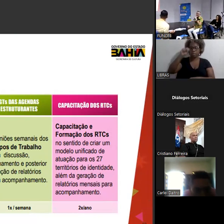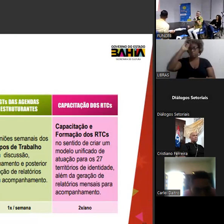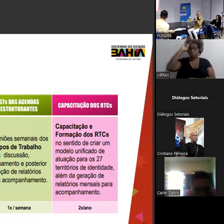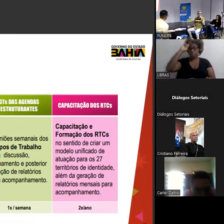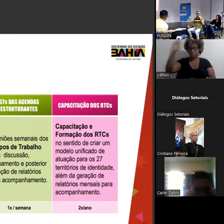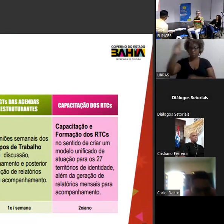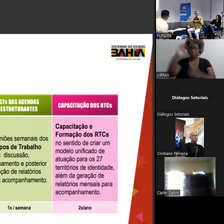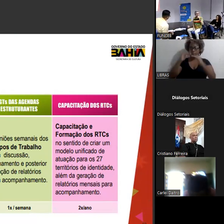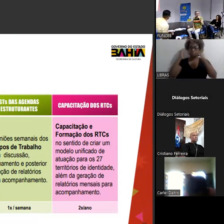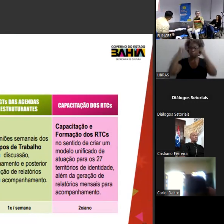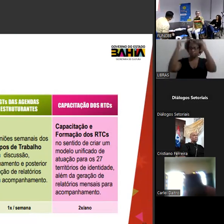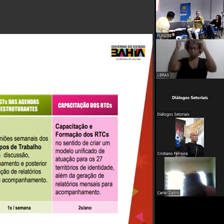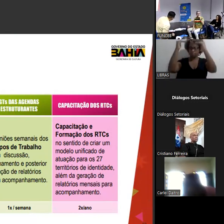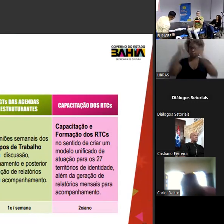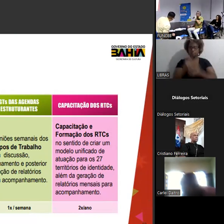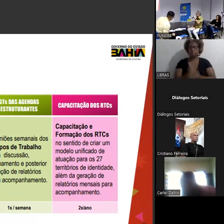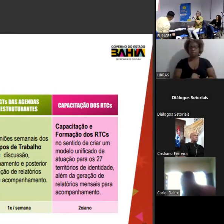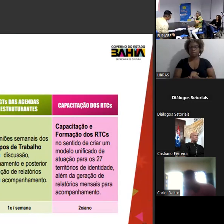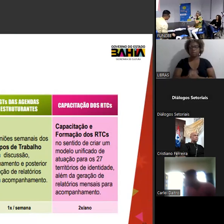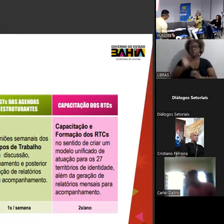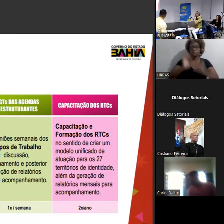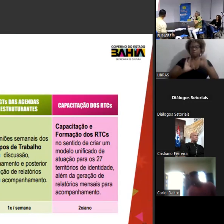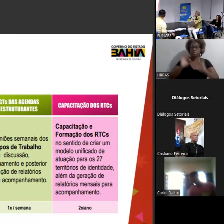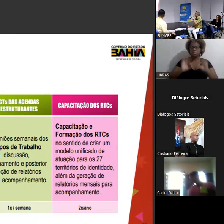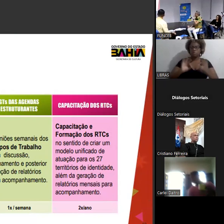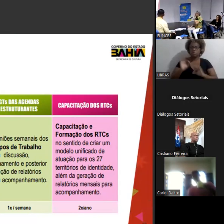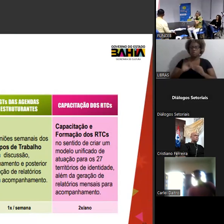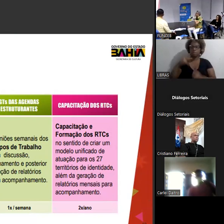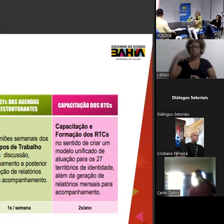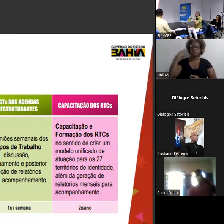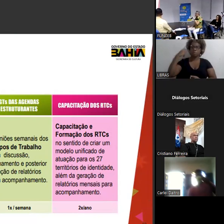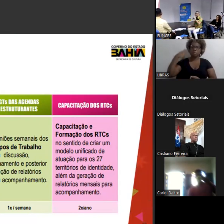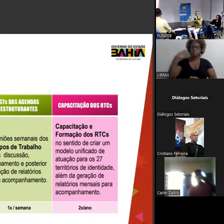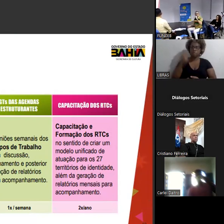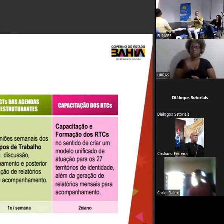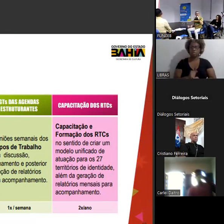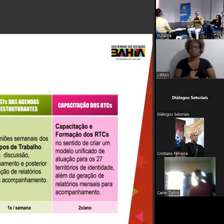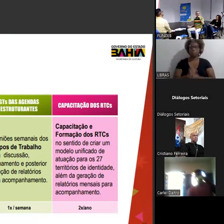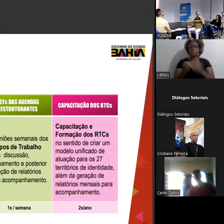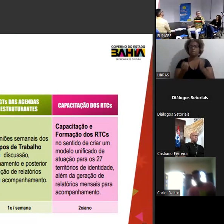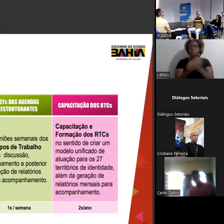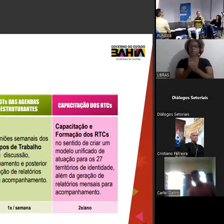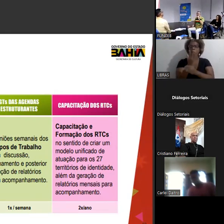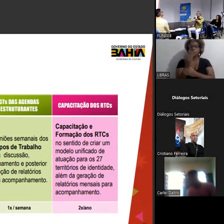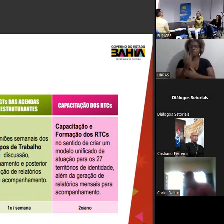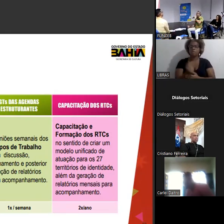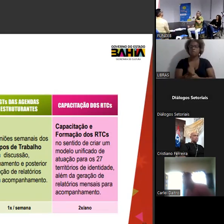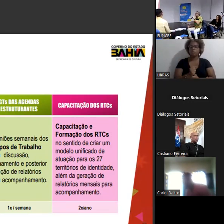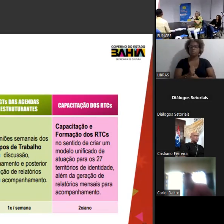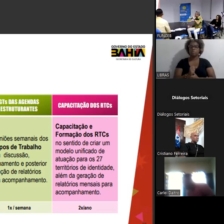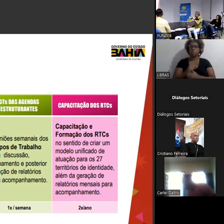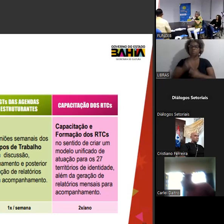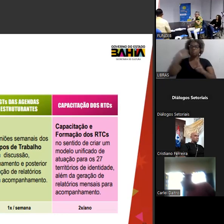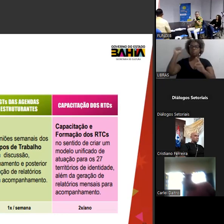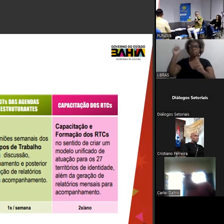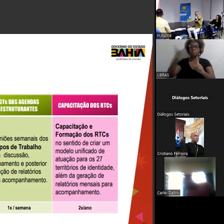que nós monitoramos o andamento das políticas. Também foram criados pontos focais em cada uma das áreas, um ponto focal